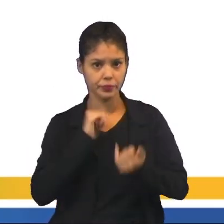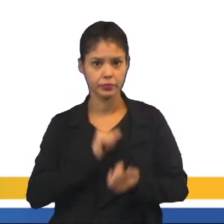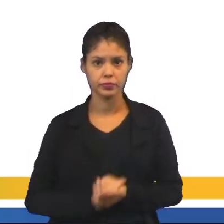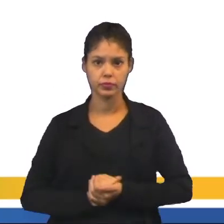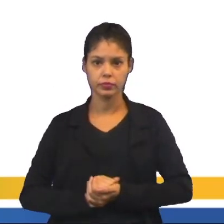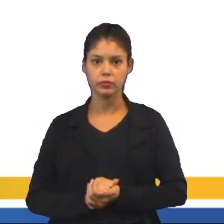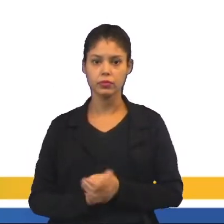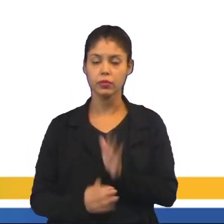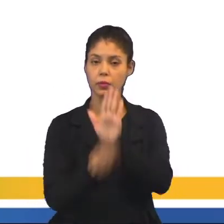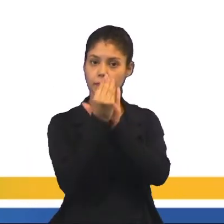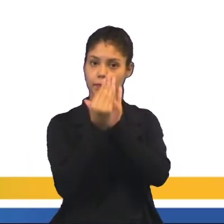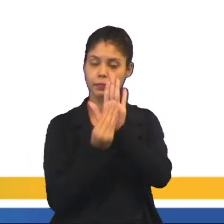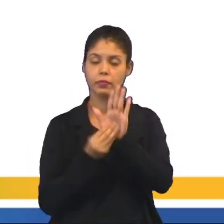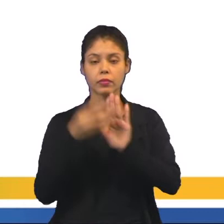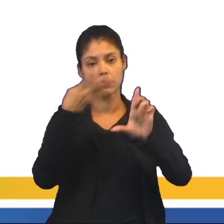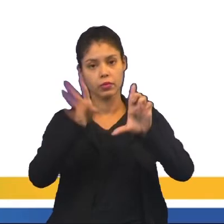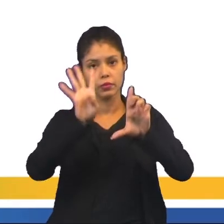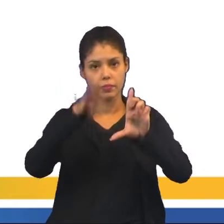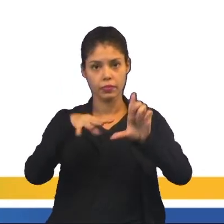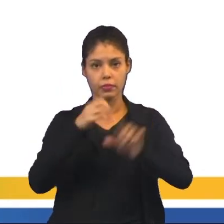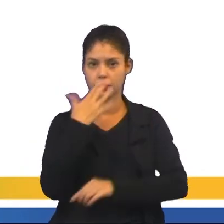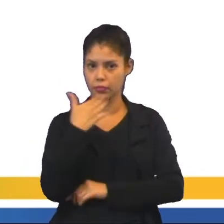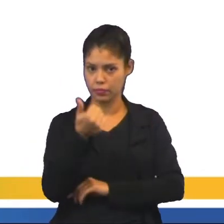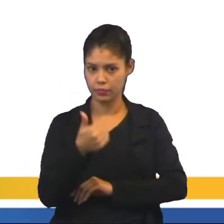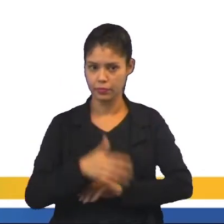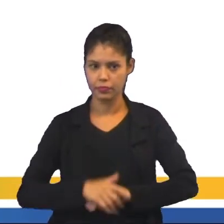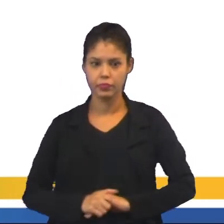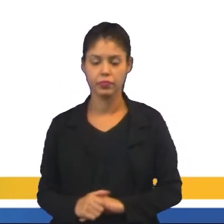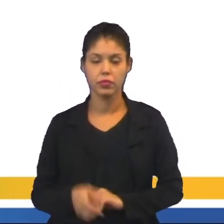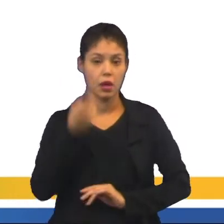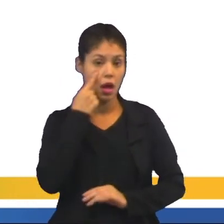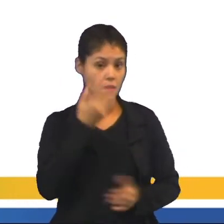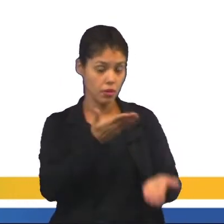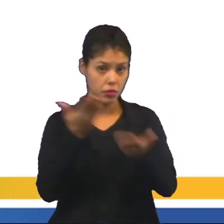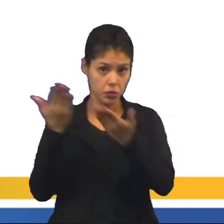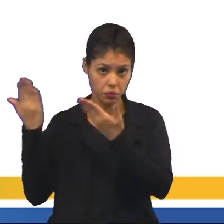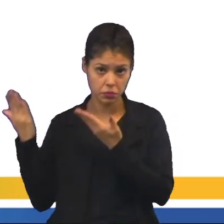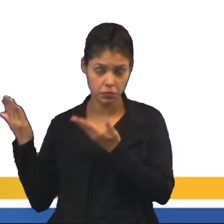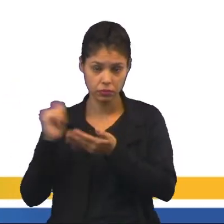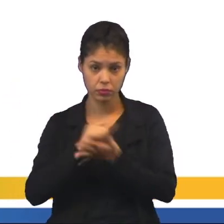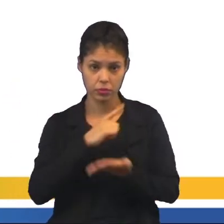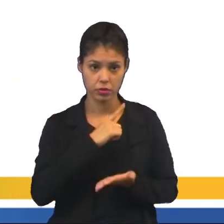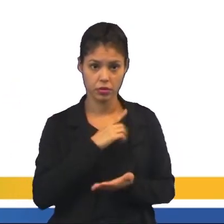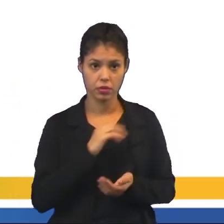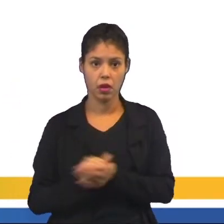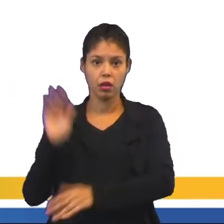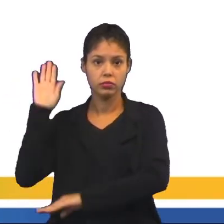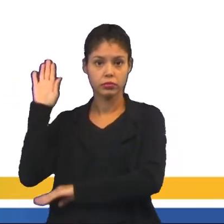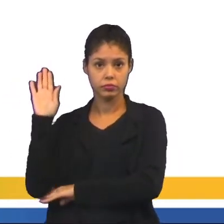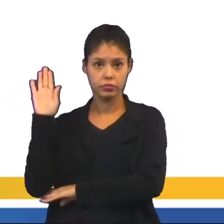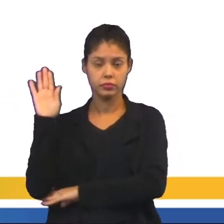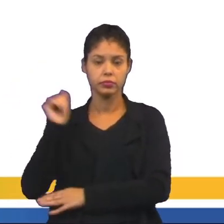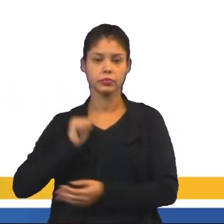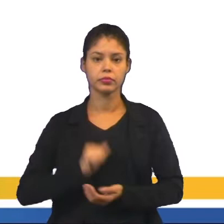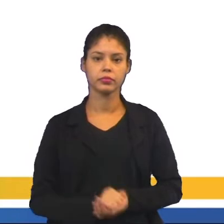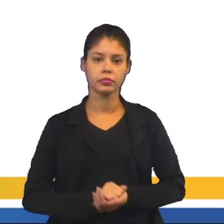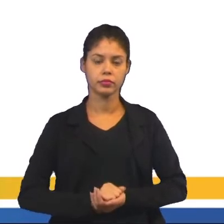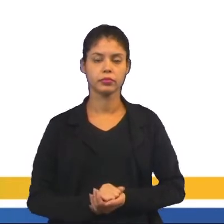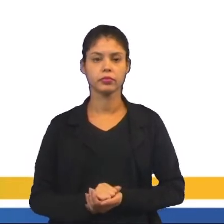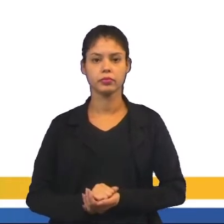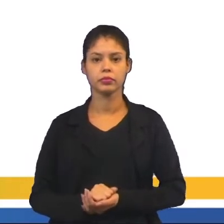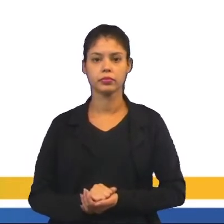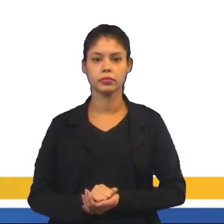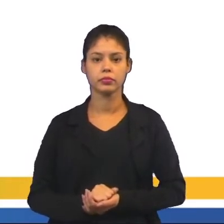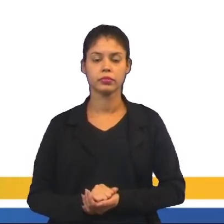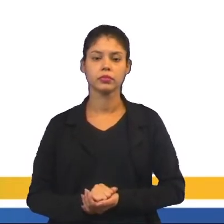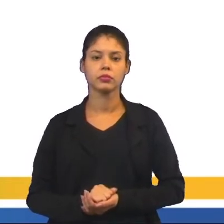informações dentro da tabela. Tudo bem? Então, observe aí que nessa tabela nós temos os candidatos, tá? Candidato A,